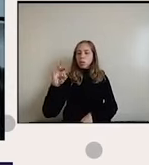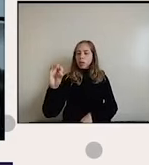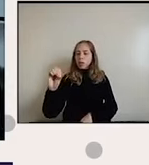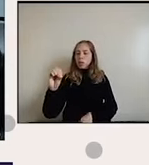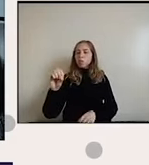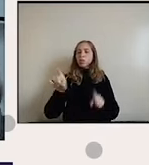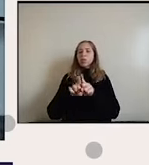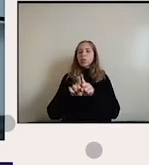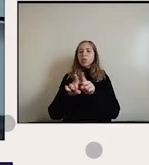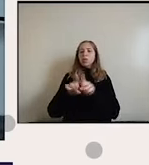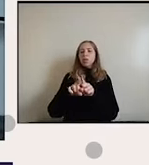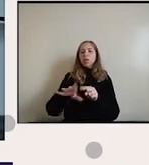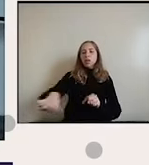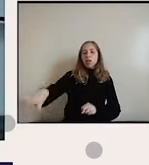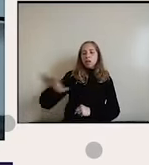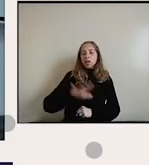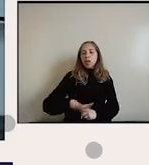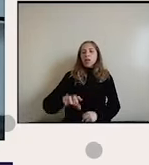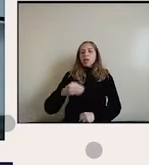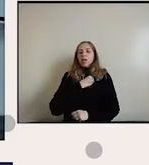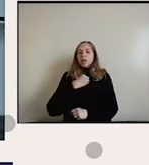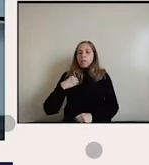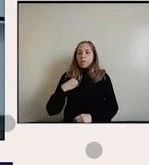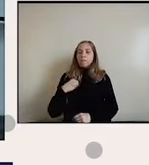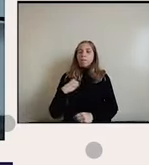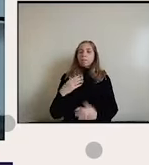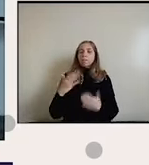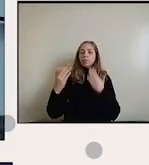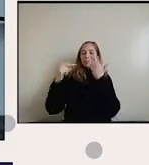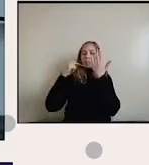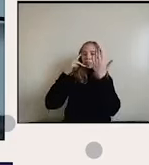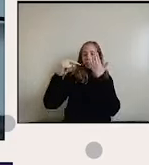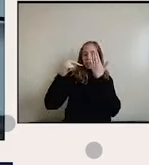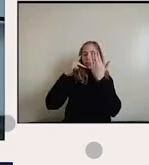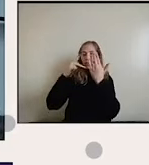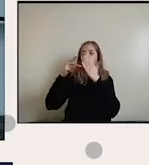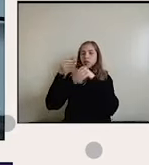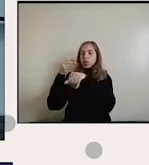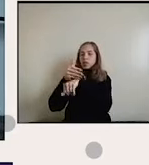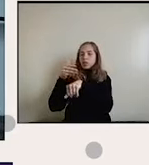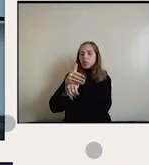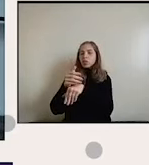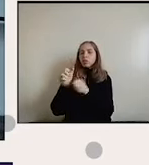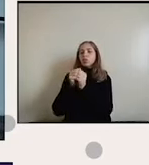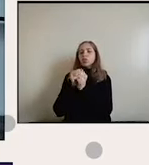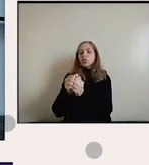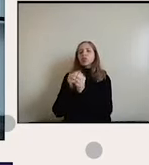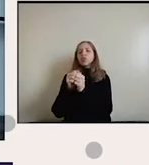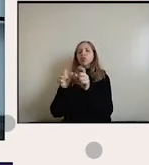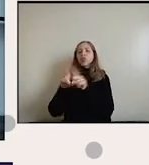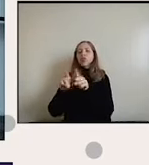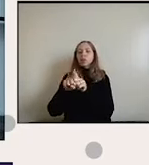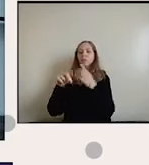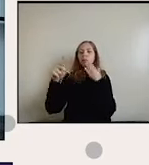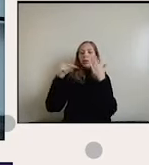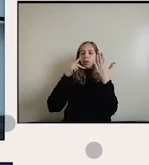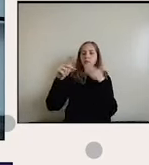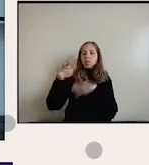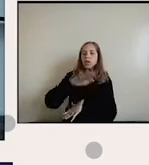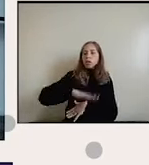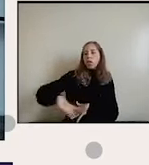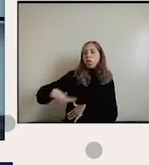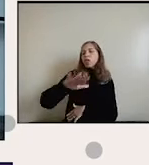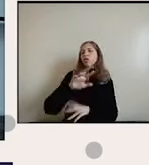em psiquiatria. Ela já atuou como psiquiatra em ambulatórios, serviços de